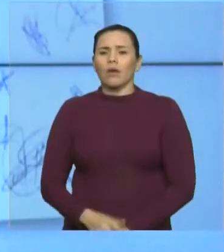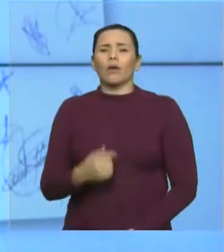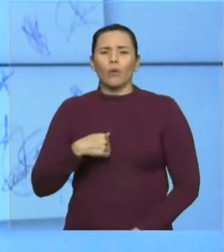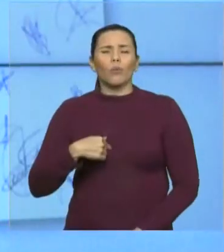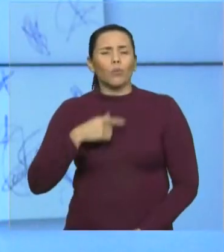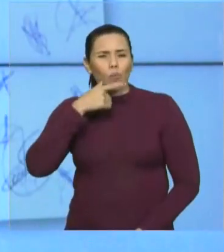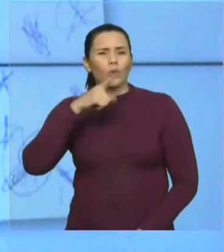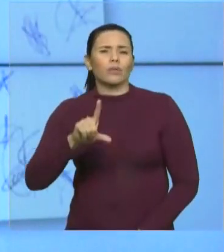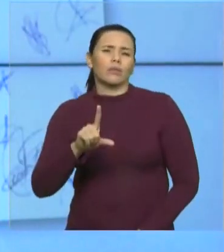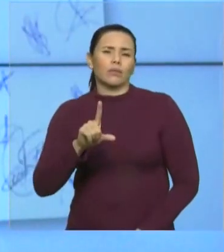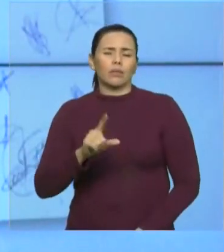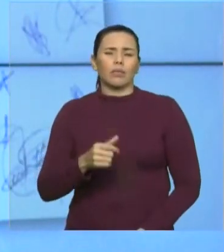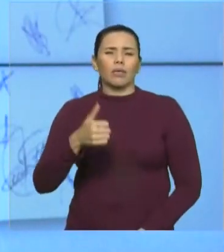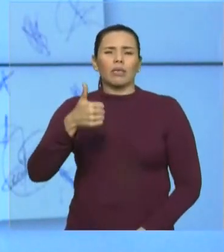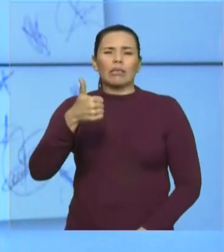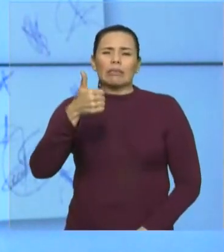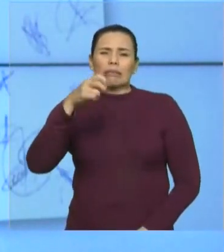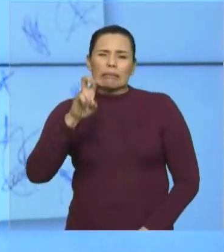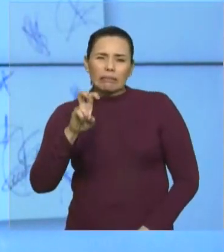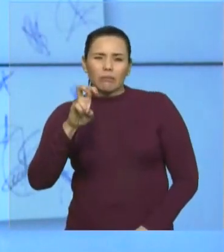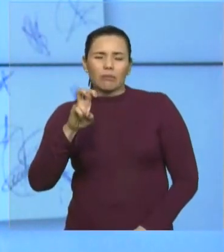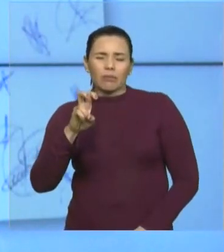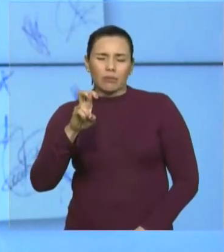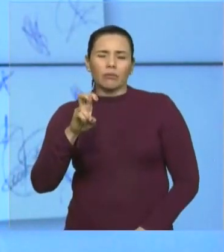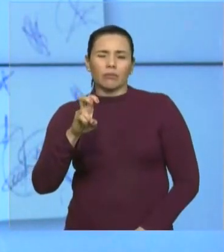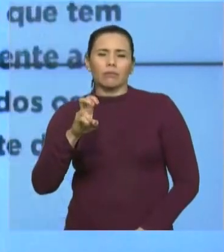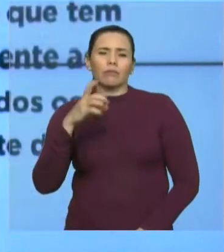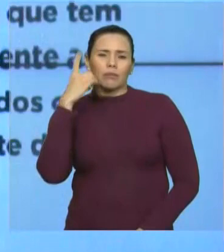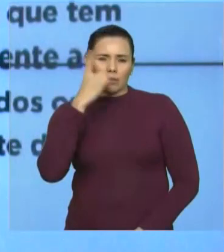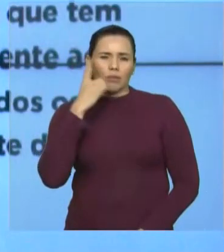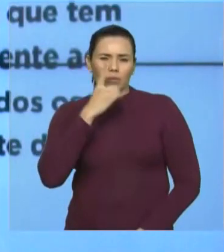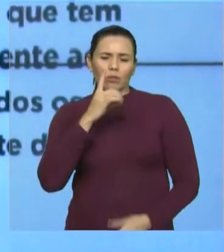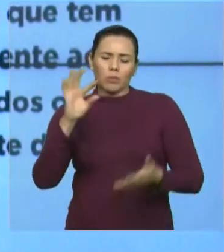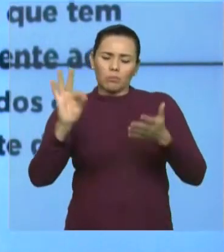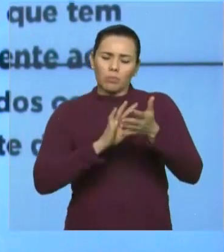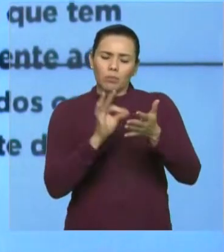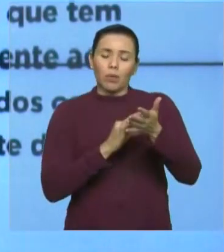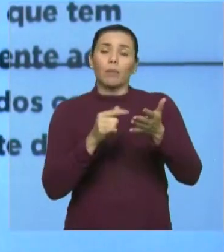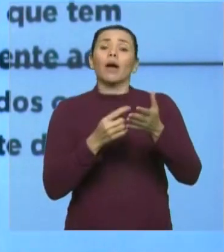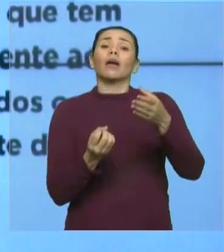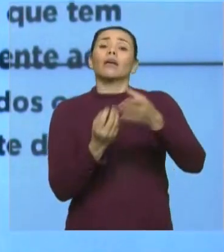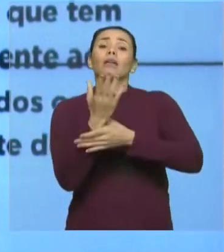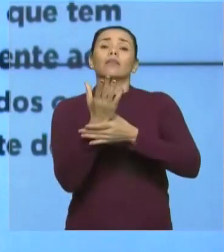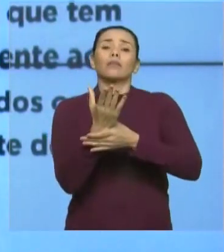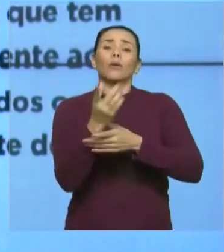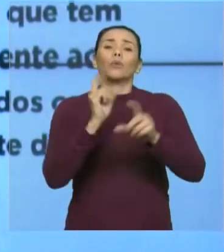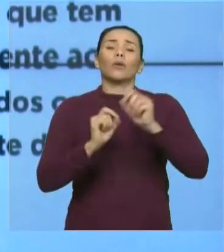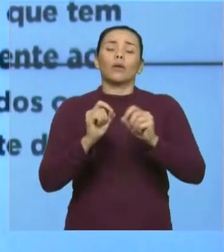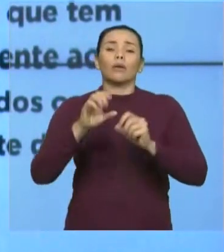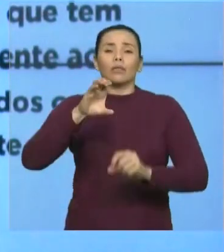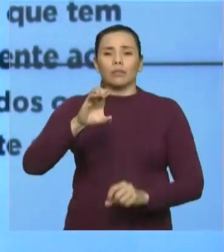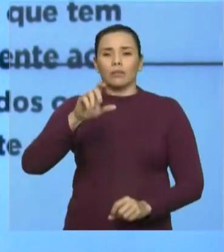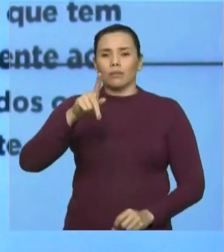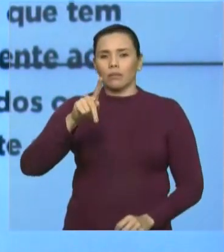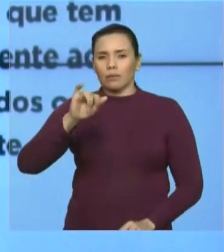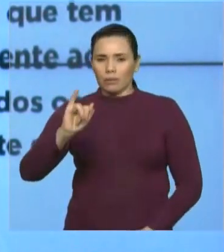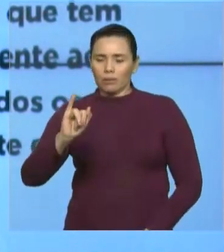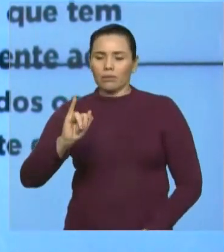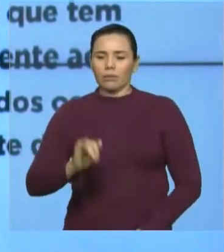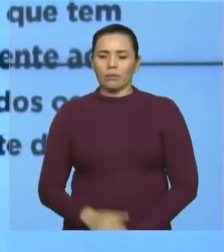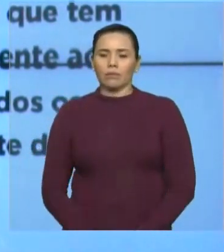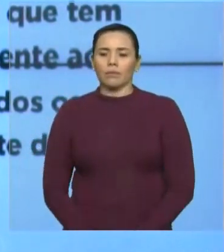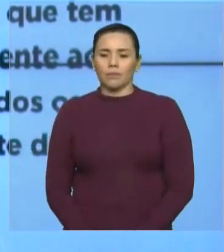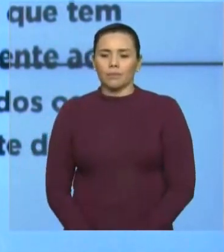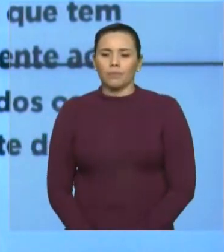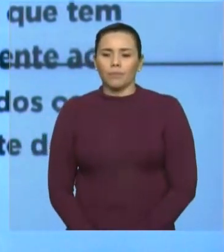assinaturas. Agradeço aos deputados que colaboraram nesse propósito. Isso aqui, de forma alguma, o que tem que ficar claro, não